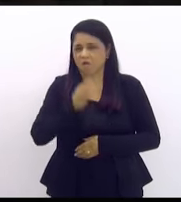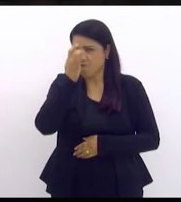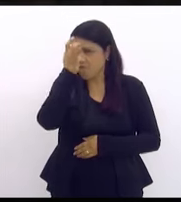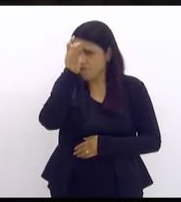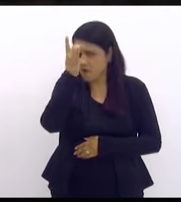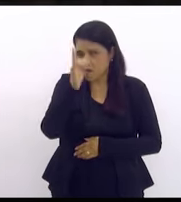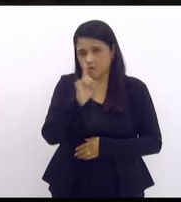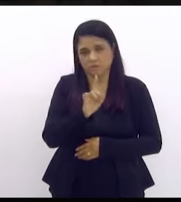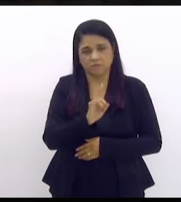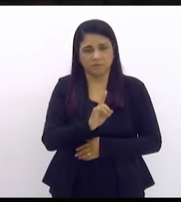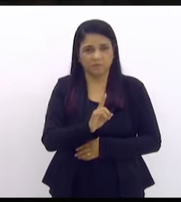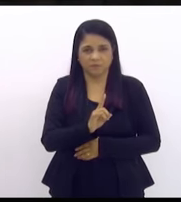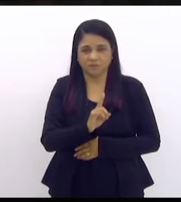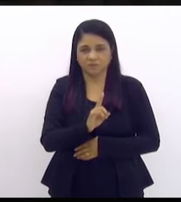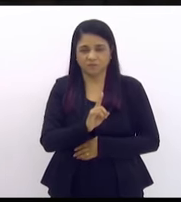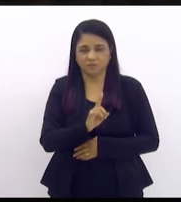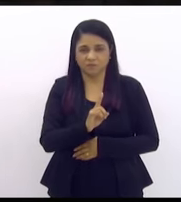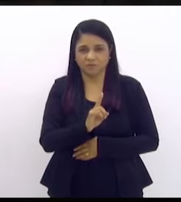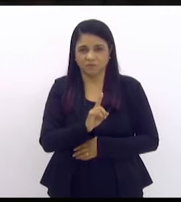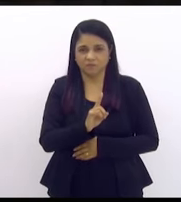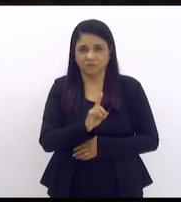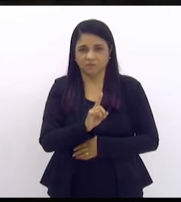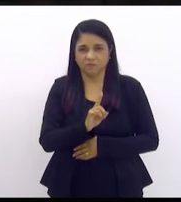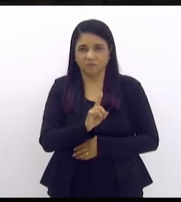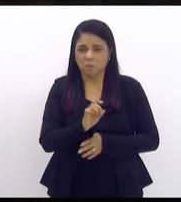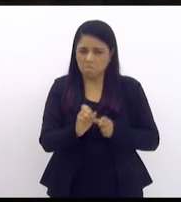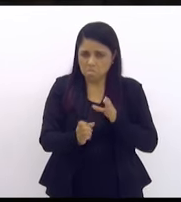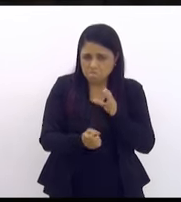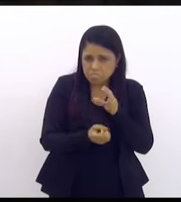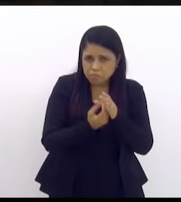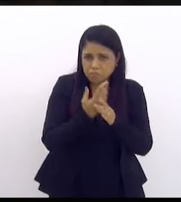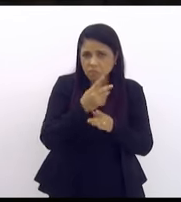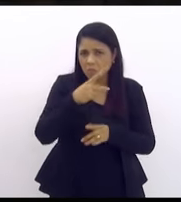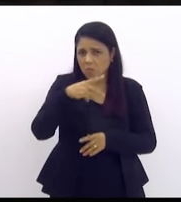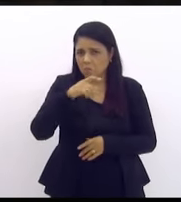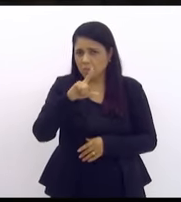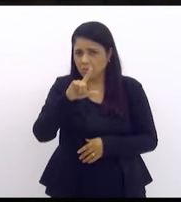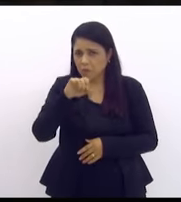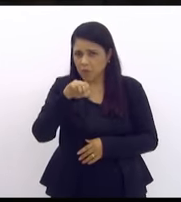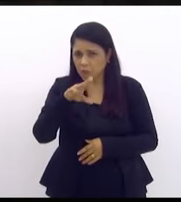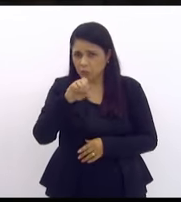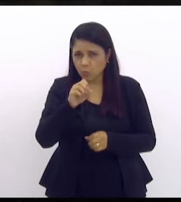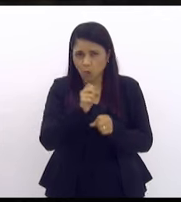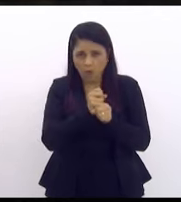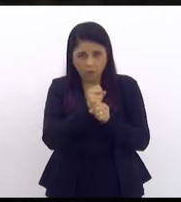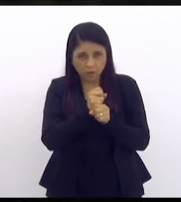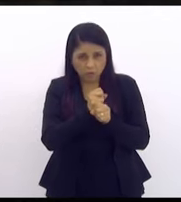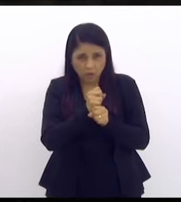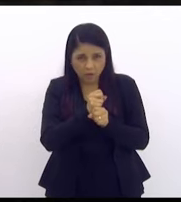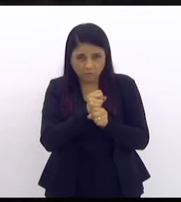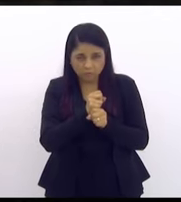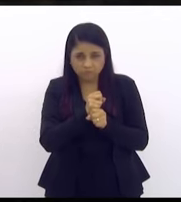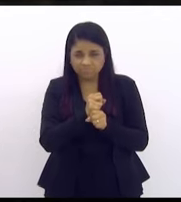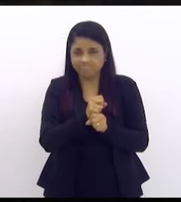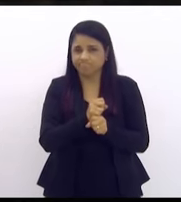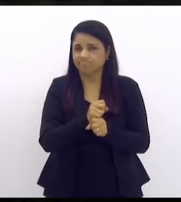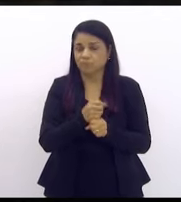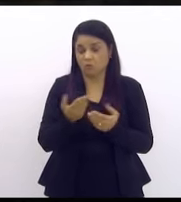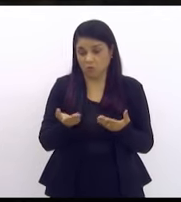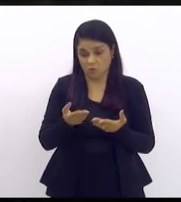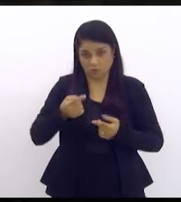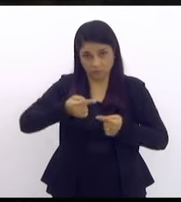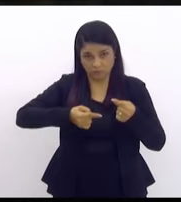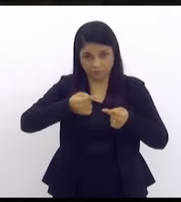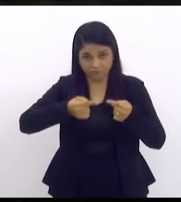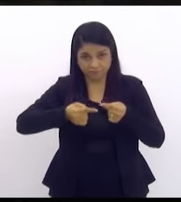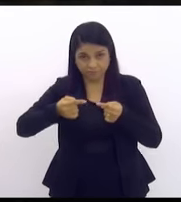fácil construir um plano plurianual. Este que está aqui em discussão, deputado Vinícius, o